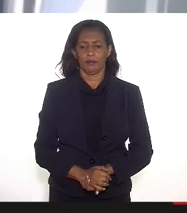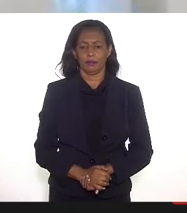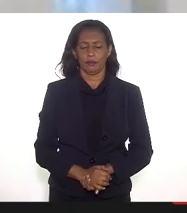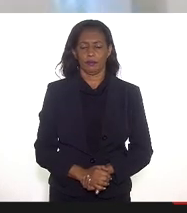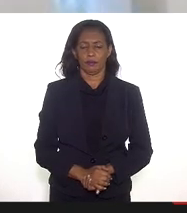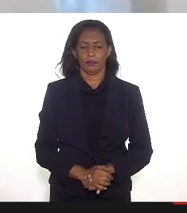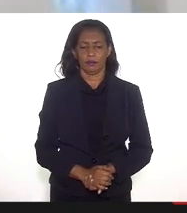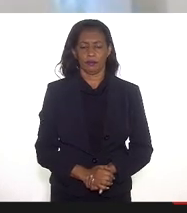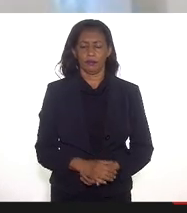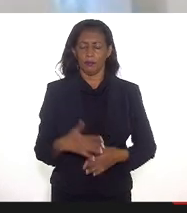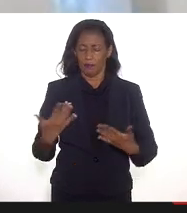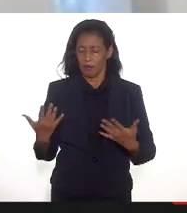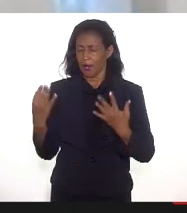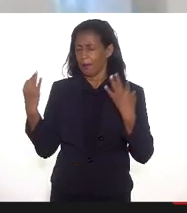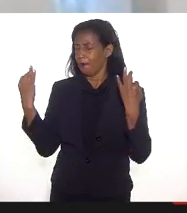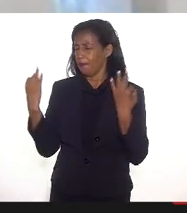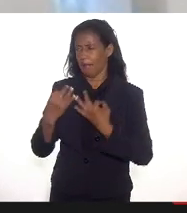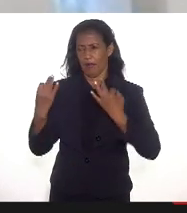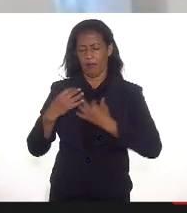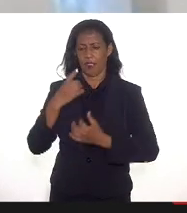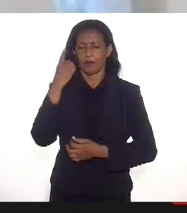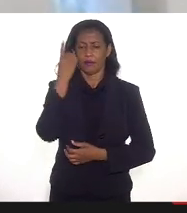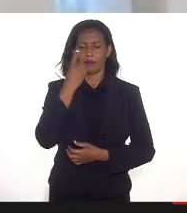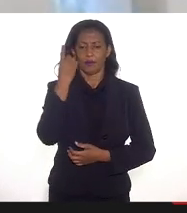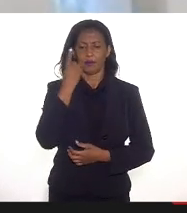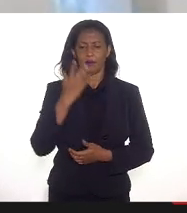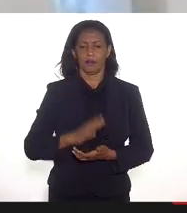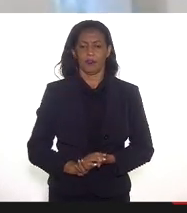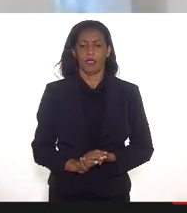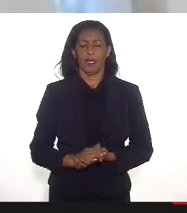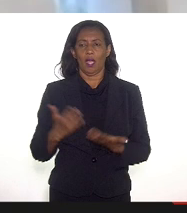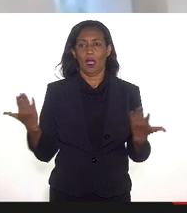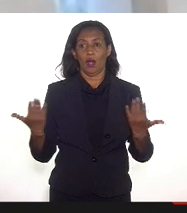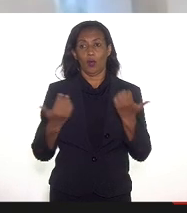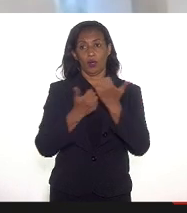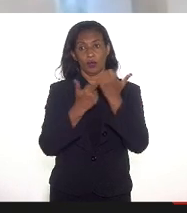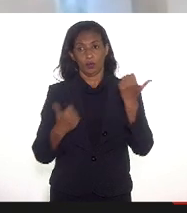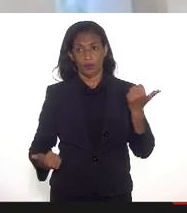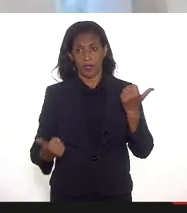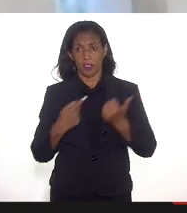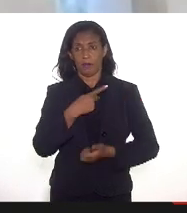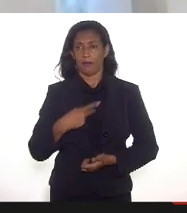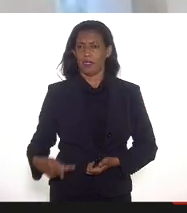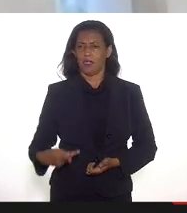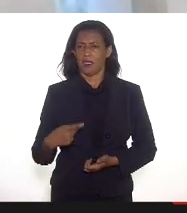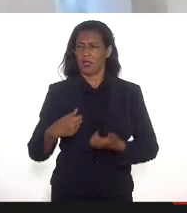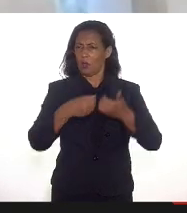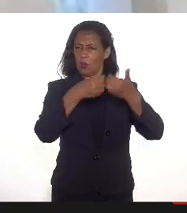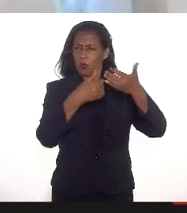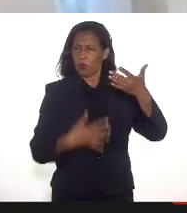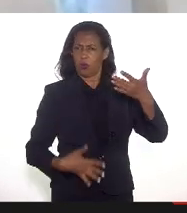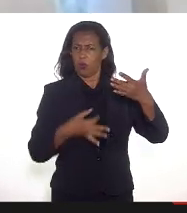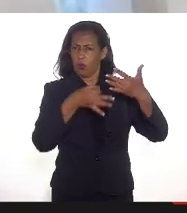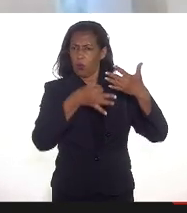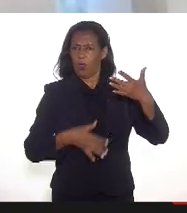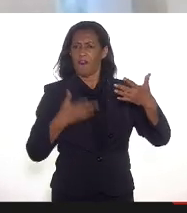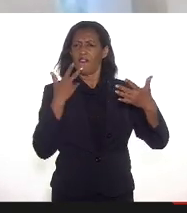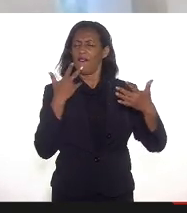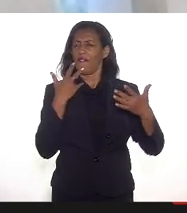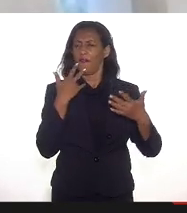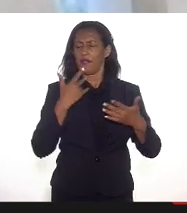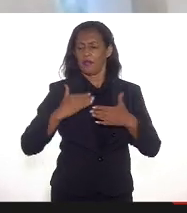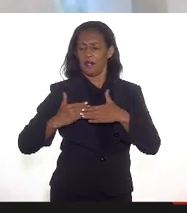Perfeito, deputado. E aí é esse momento agora do nosso vice-presidente educacional, José Wilson, que vai poder fazer uma explanação exatamente desses avanços no